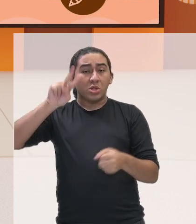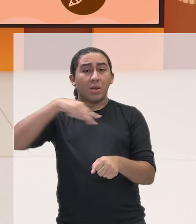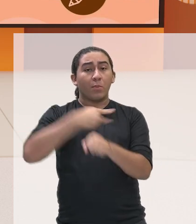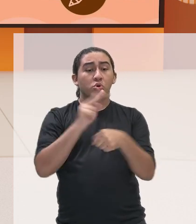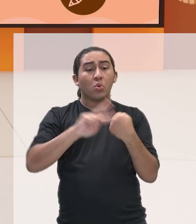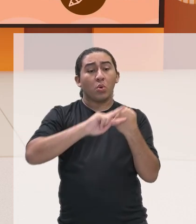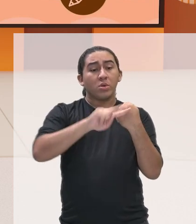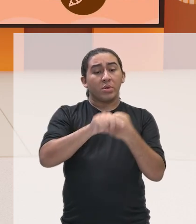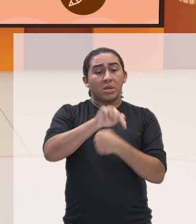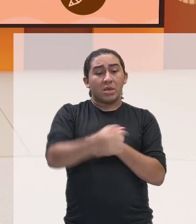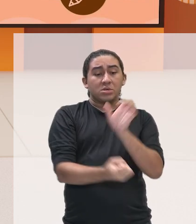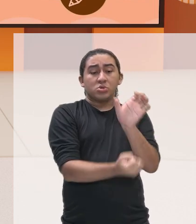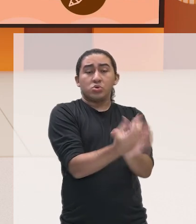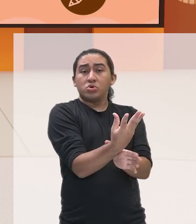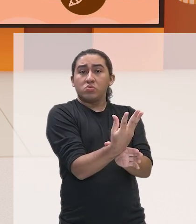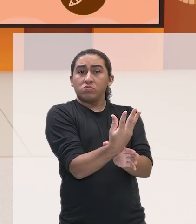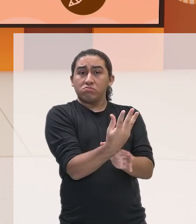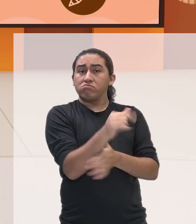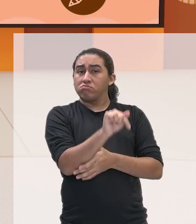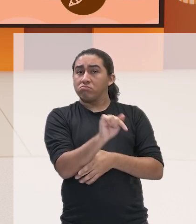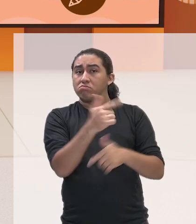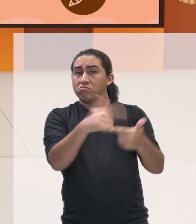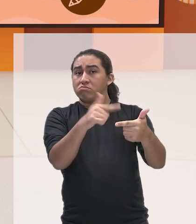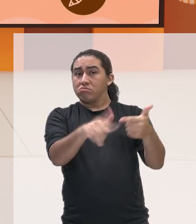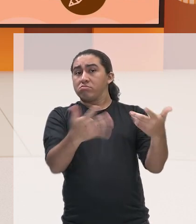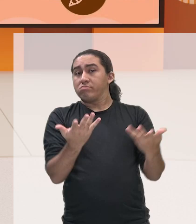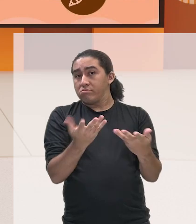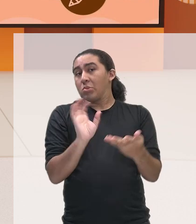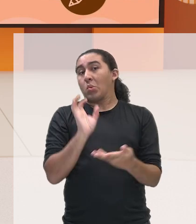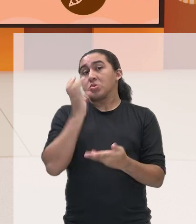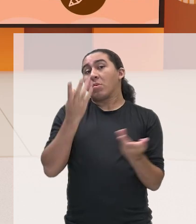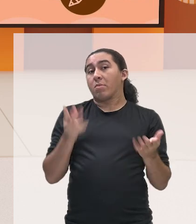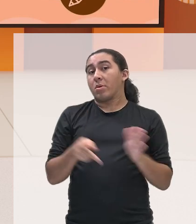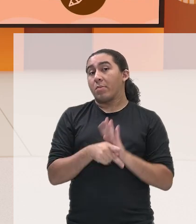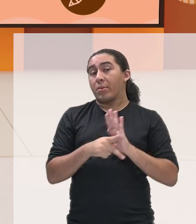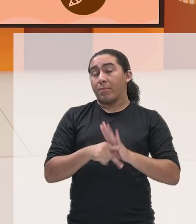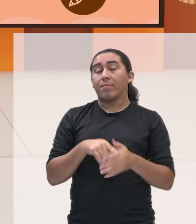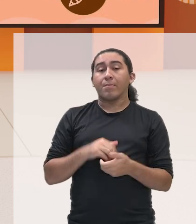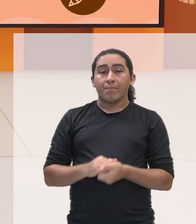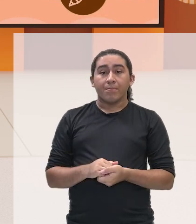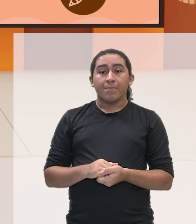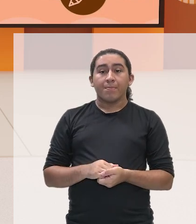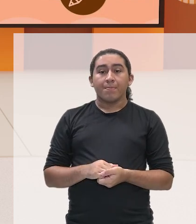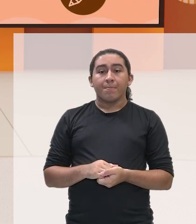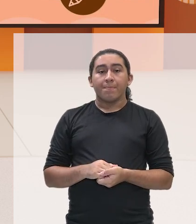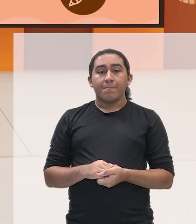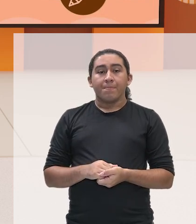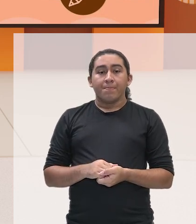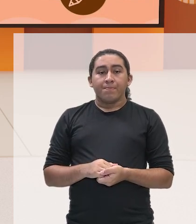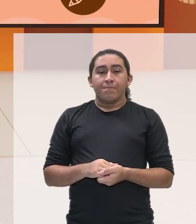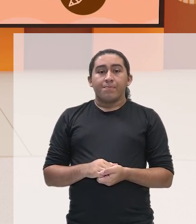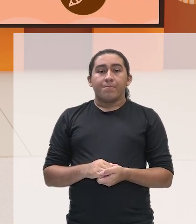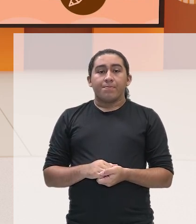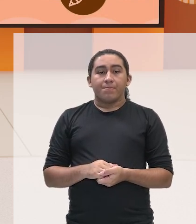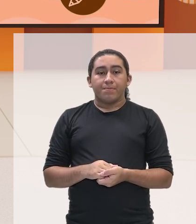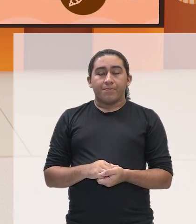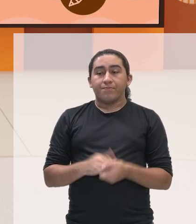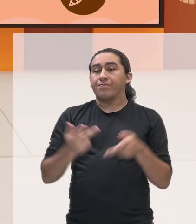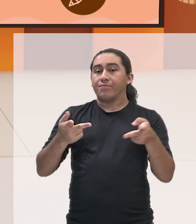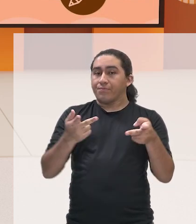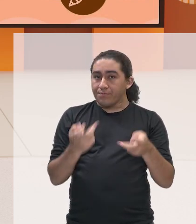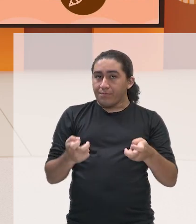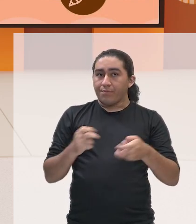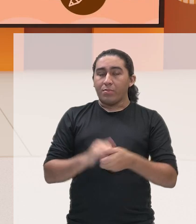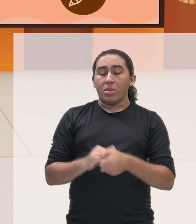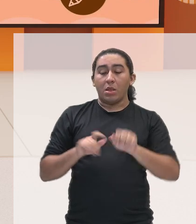nos organizar em sociedade que resultou nessas questões. Vejam, a sociedade,